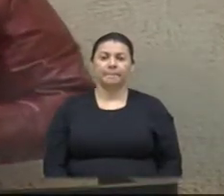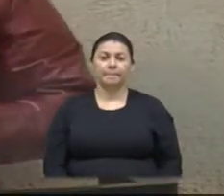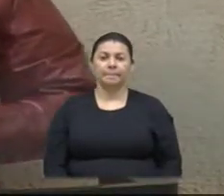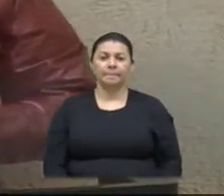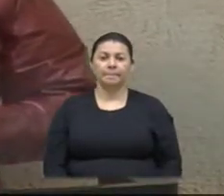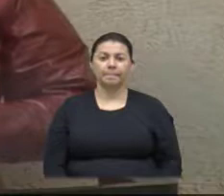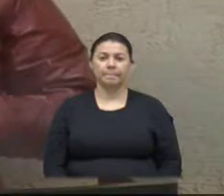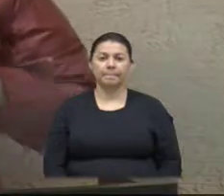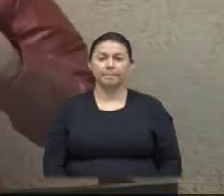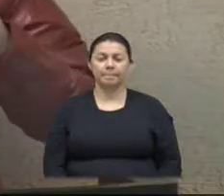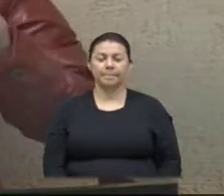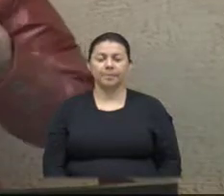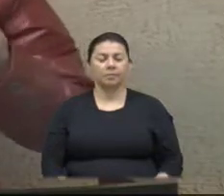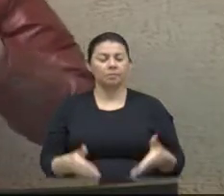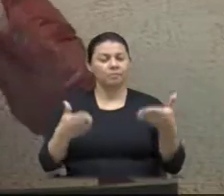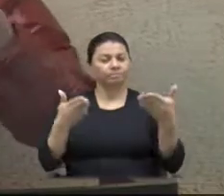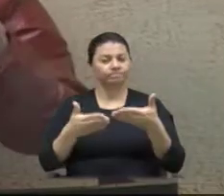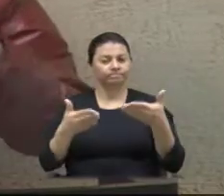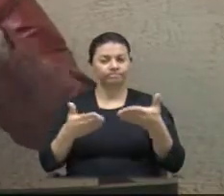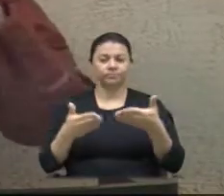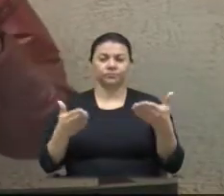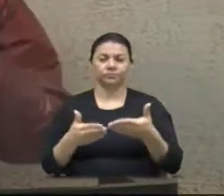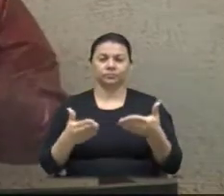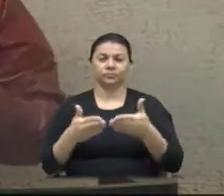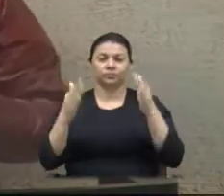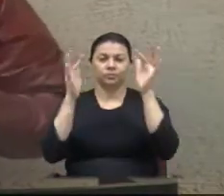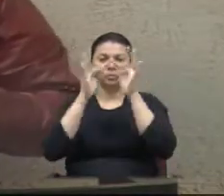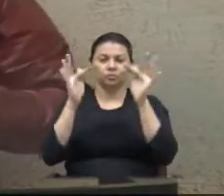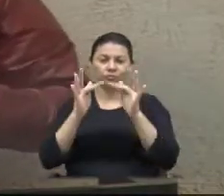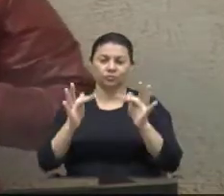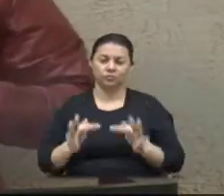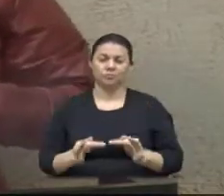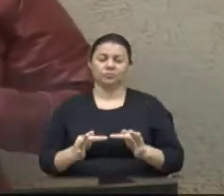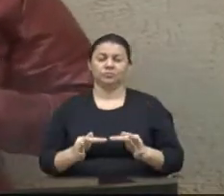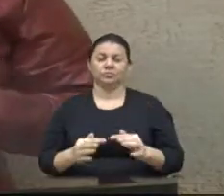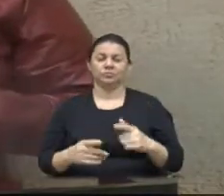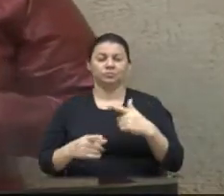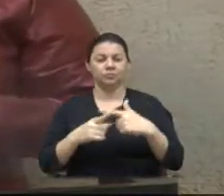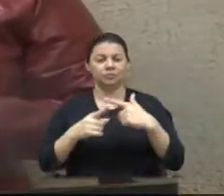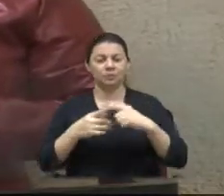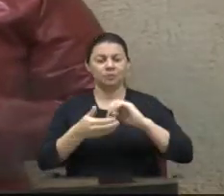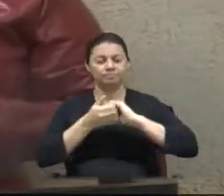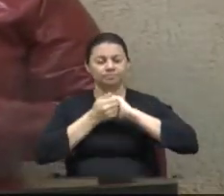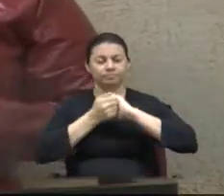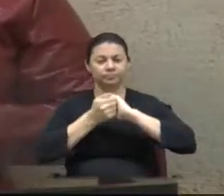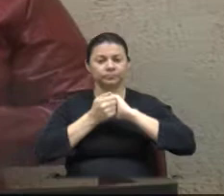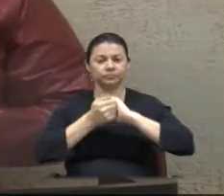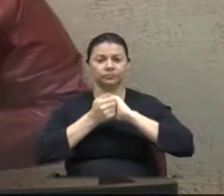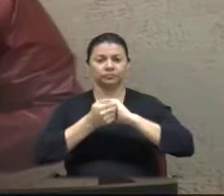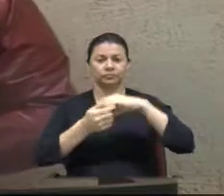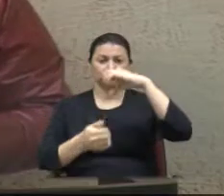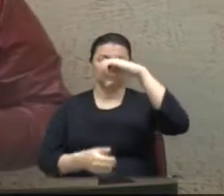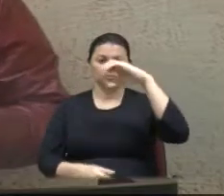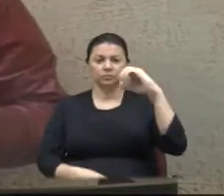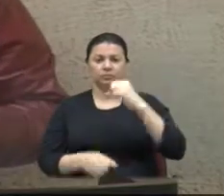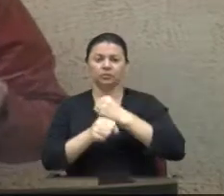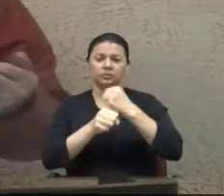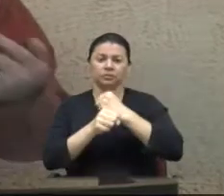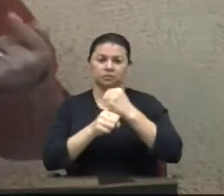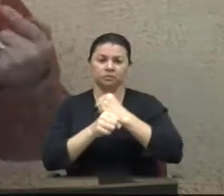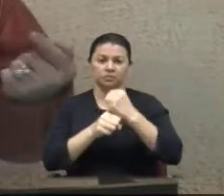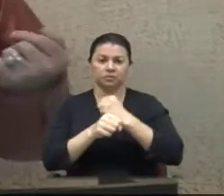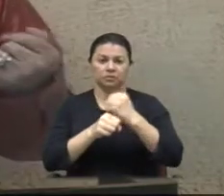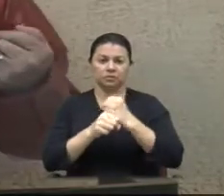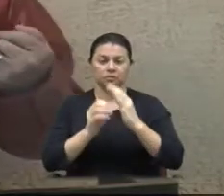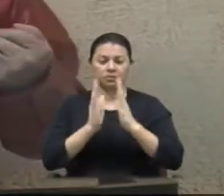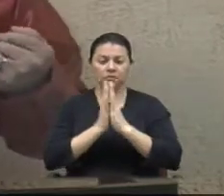momento prestigiada e prestígio à nossa igreja pelos 90 anos na nossa cidade é motivo de muita alegria e eu